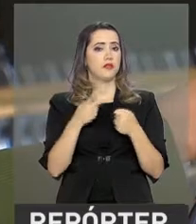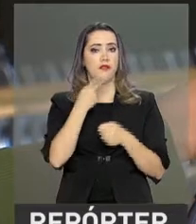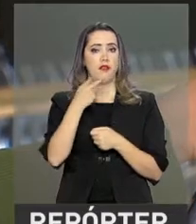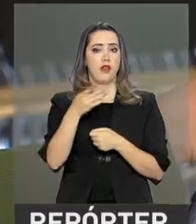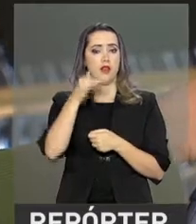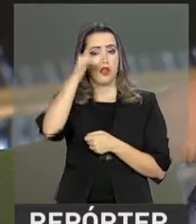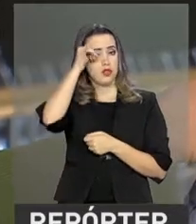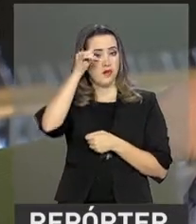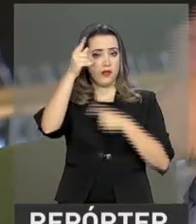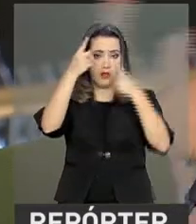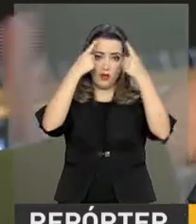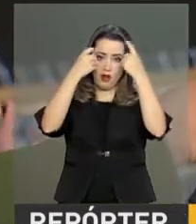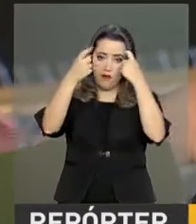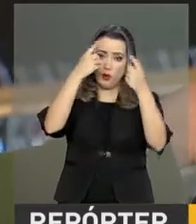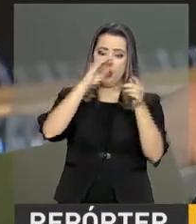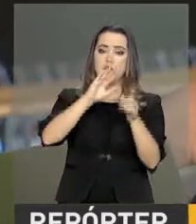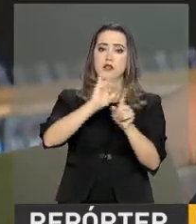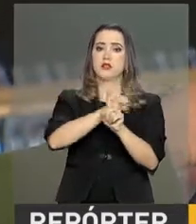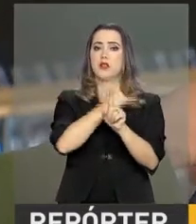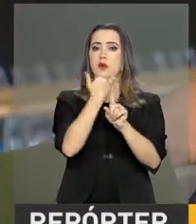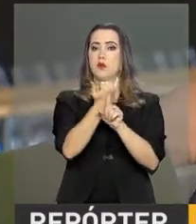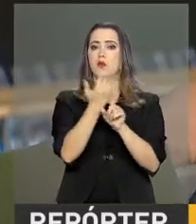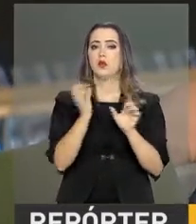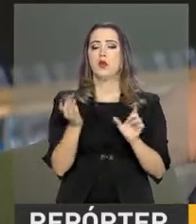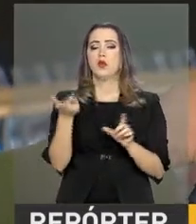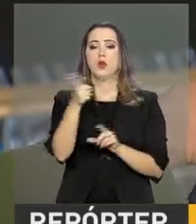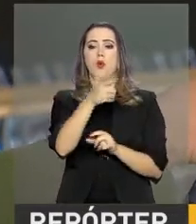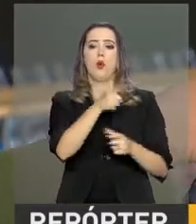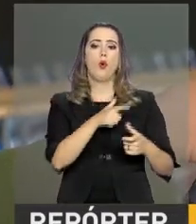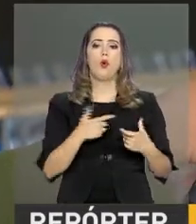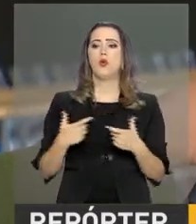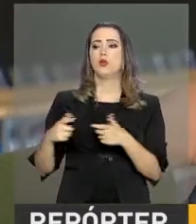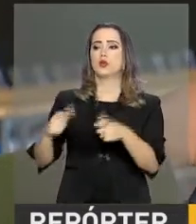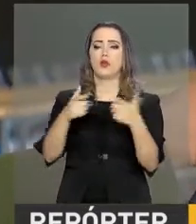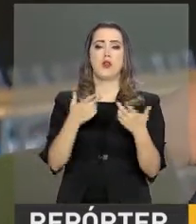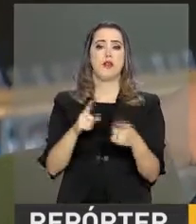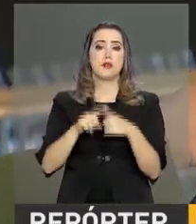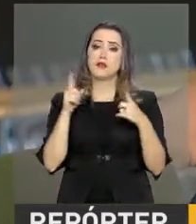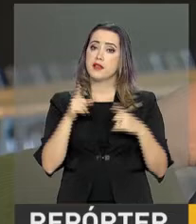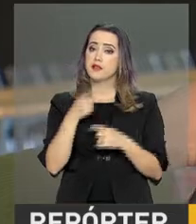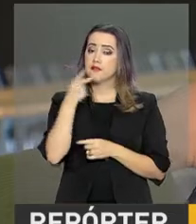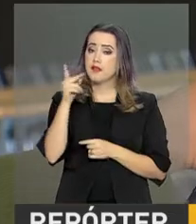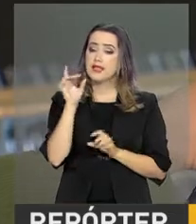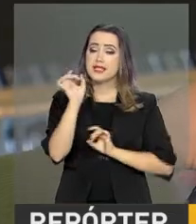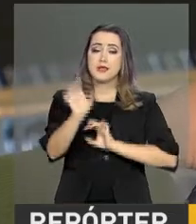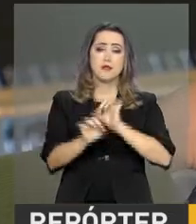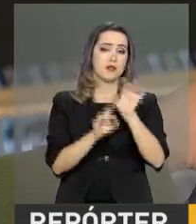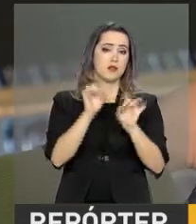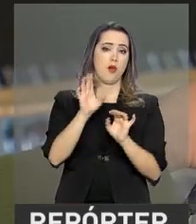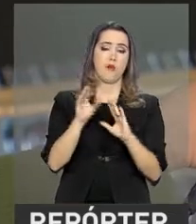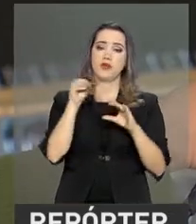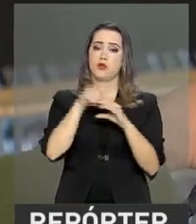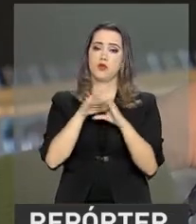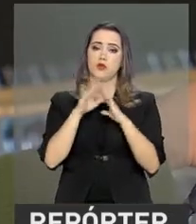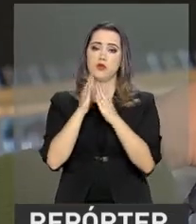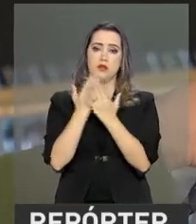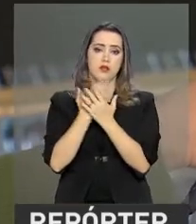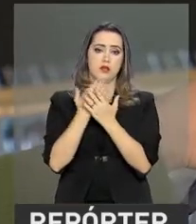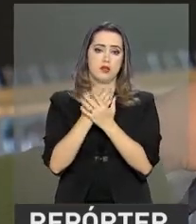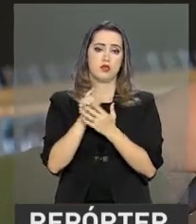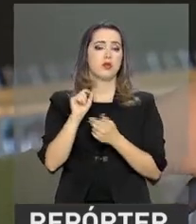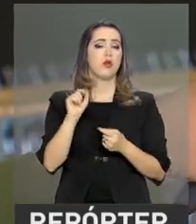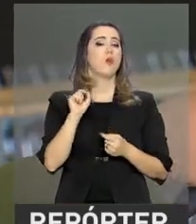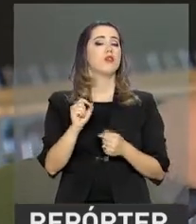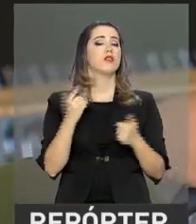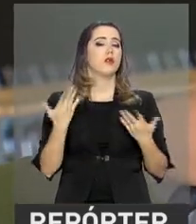o combate ao bullying em todas as outras esferas. Ela fala sobre o papel da educação. E qual é esse papel? É, além de promover